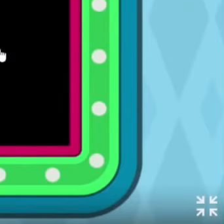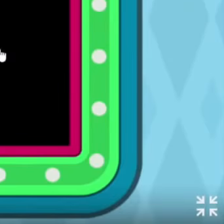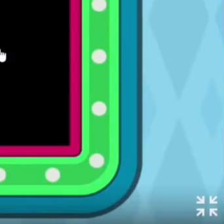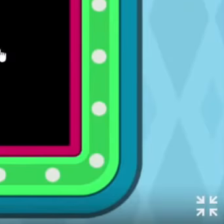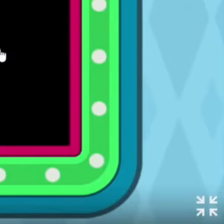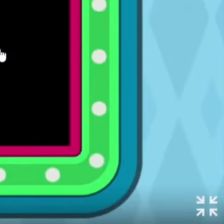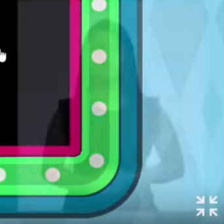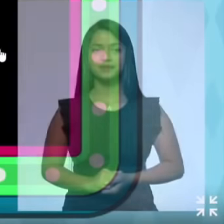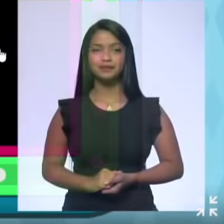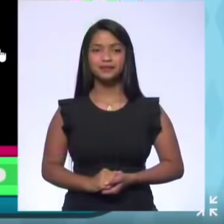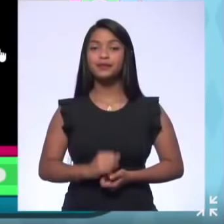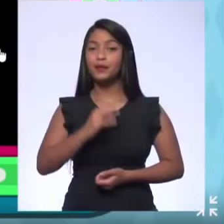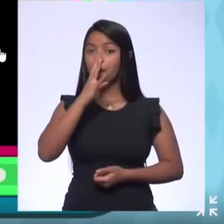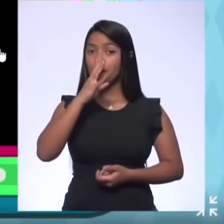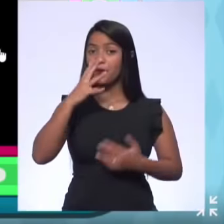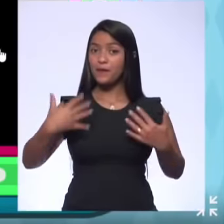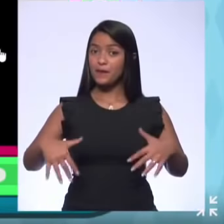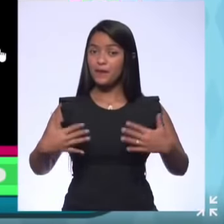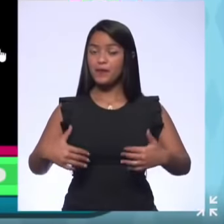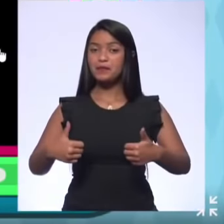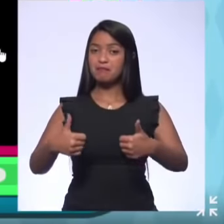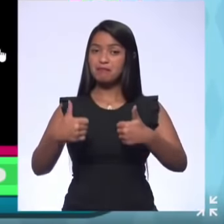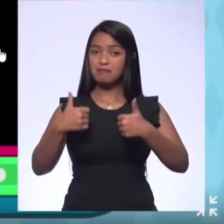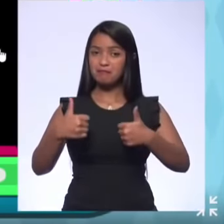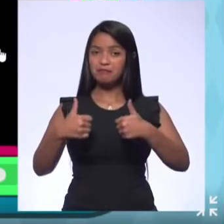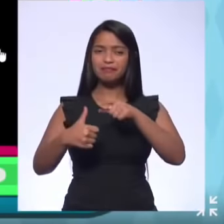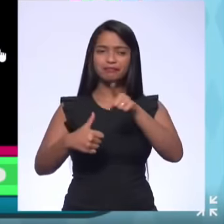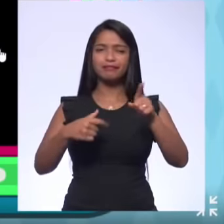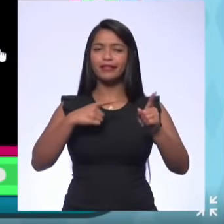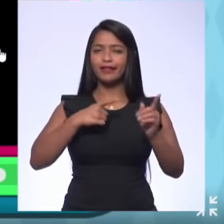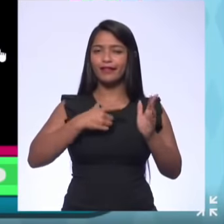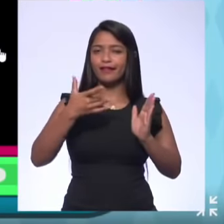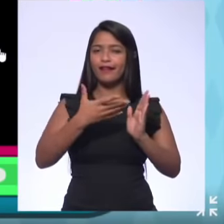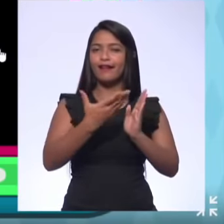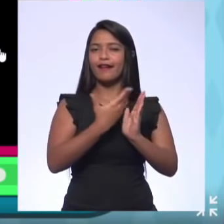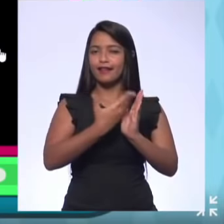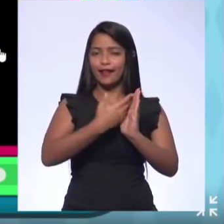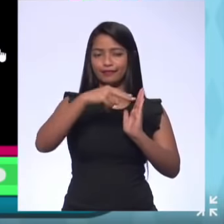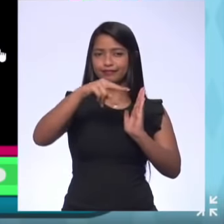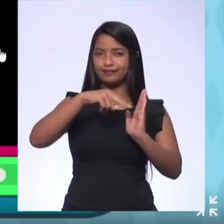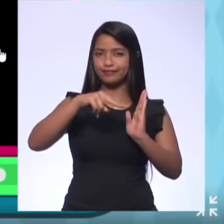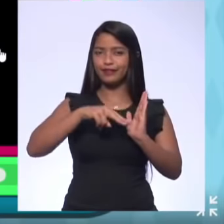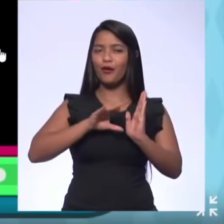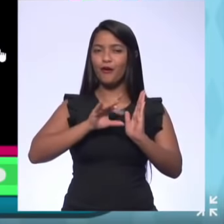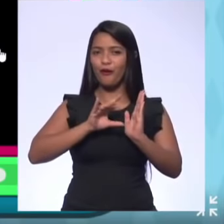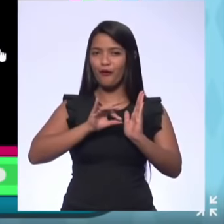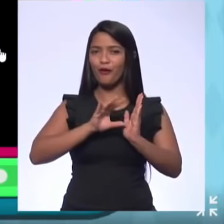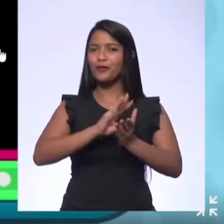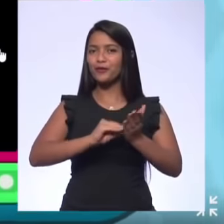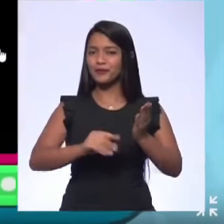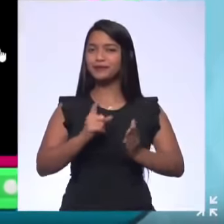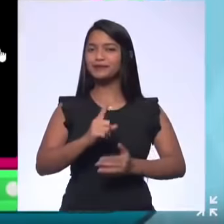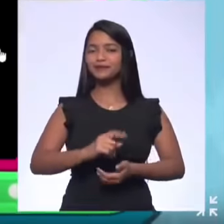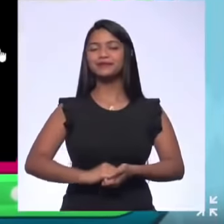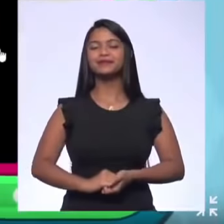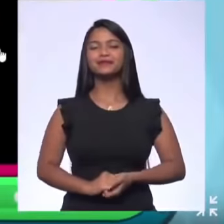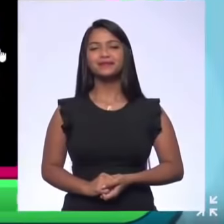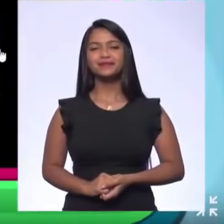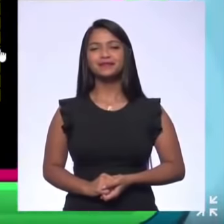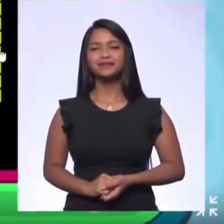Uau! Ó, estão bem. Tá com o caderno do aluno aí, né, galera? Estão aí com o caderno, estão colando o caderno do aluno,